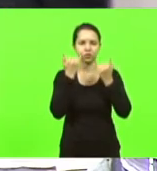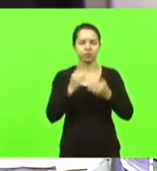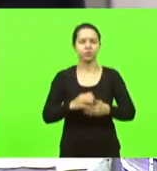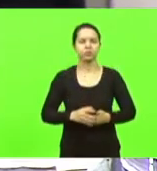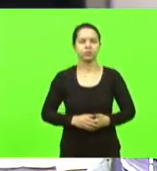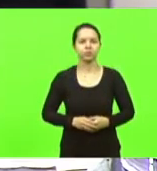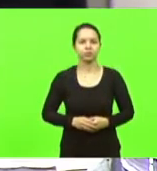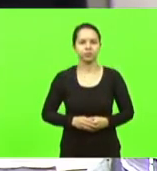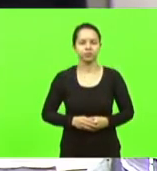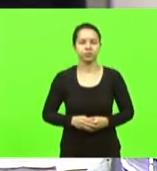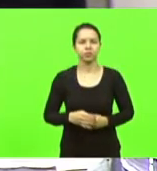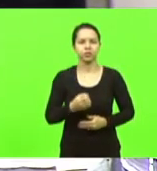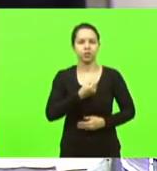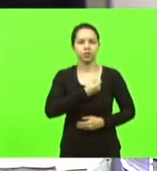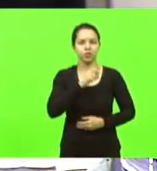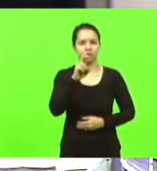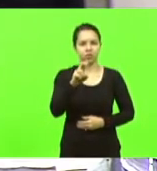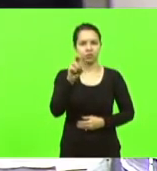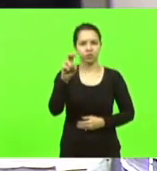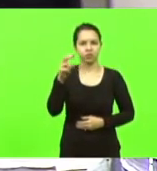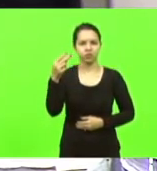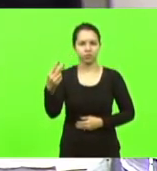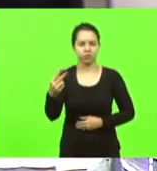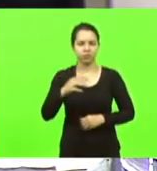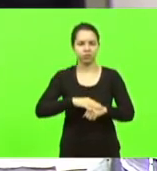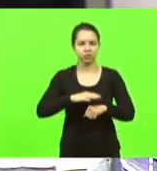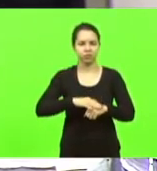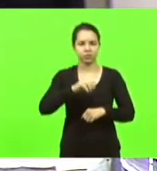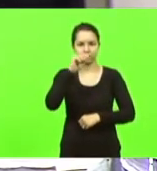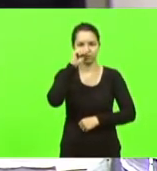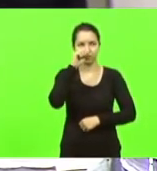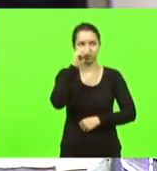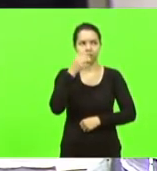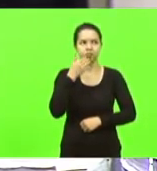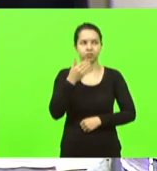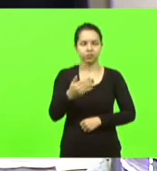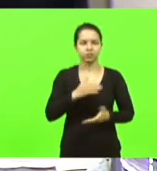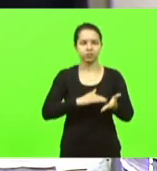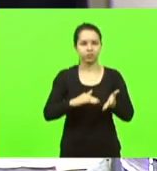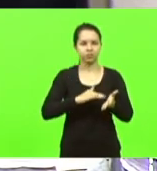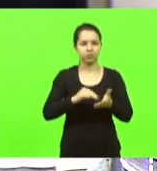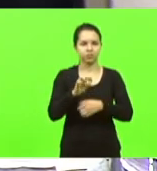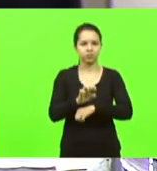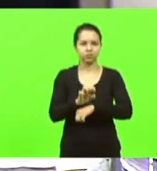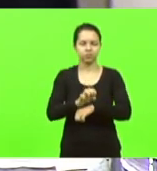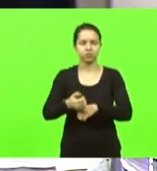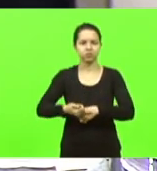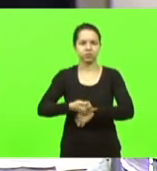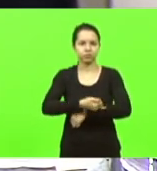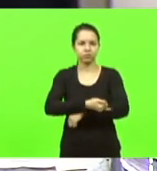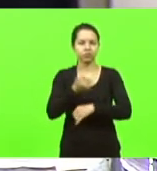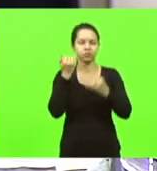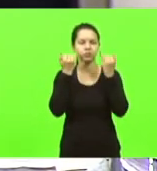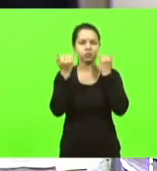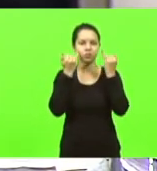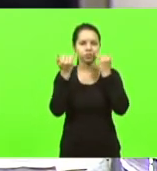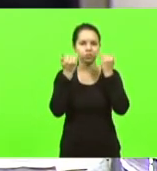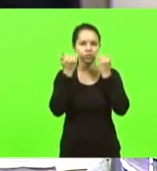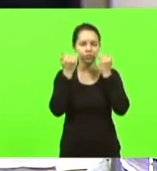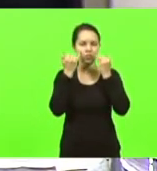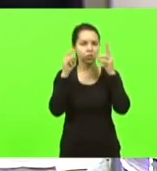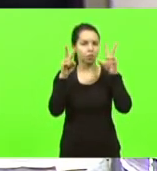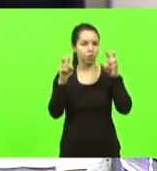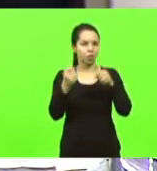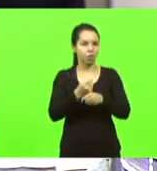de informação pedindo informação 552 autor Deputado João Amin solicitando a secretaria de estado da infraestrutura informações acerca da obra